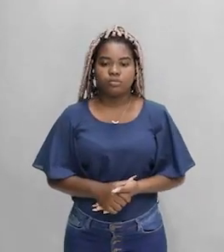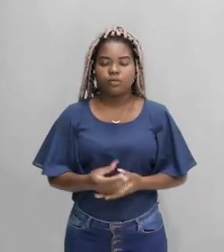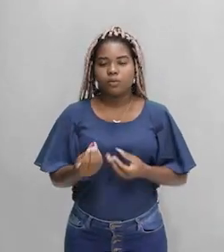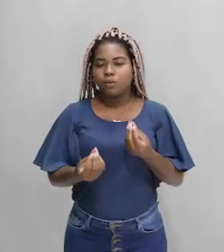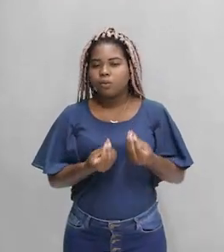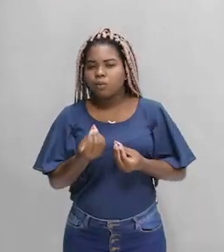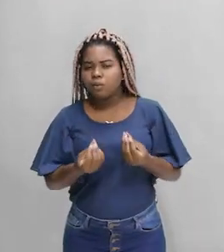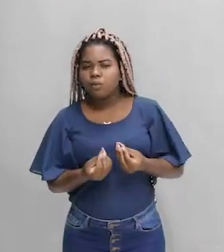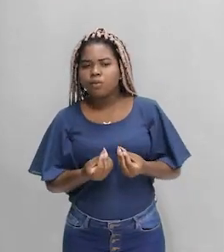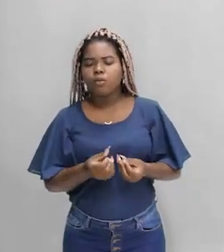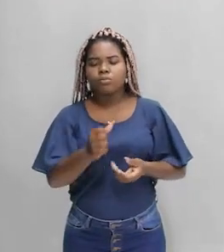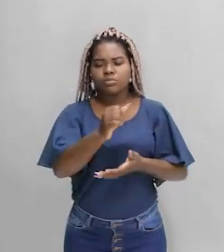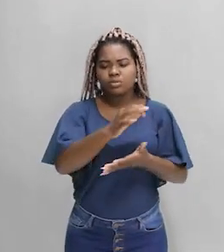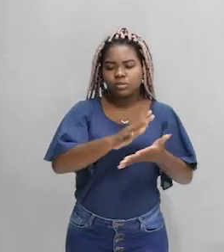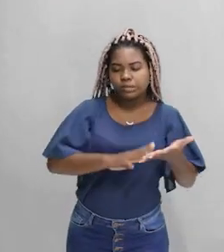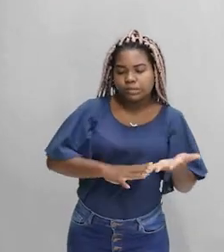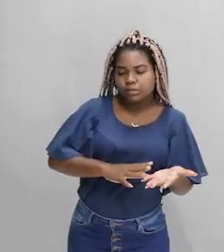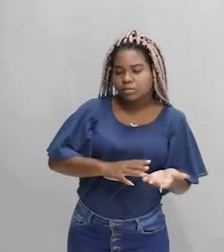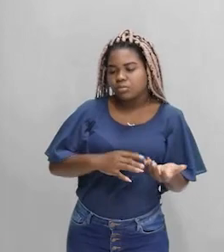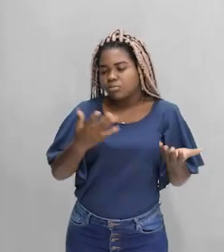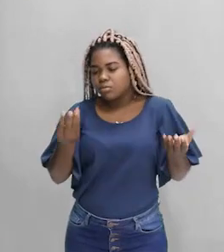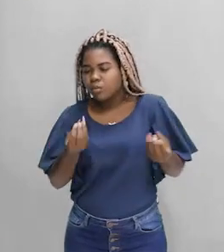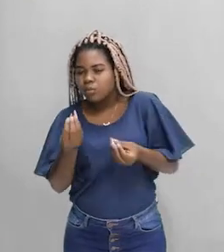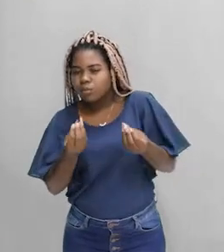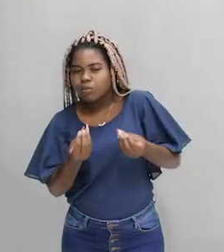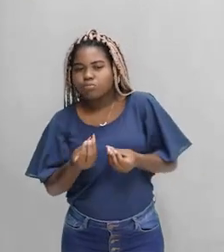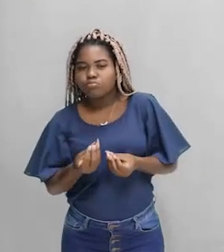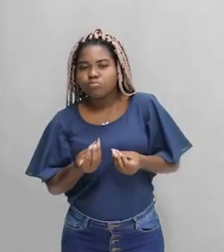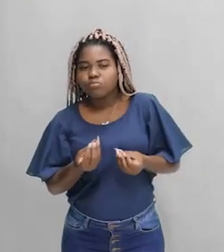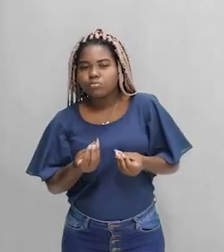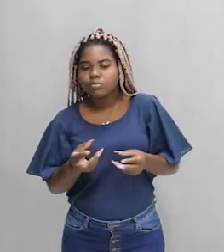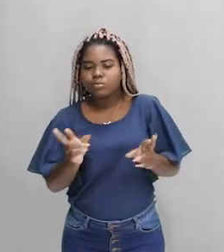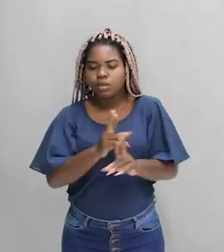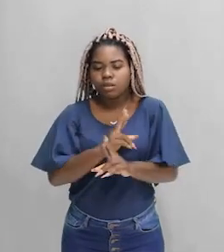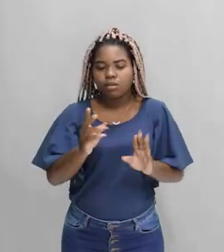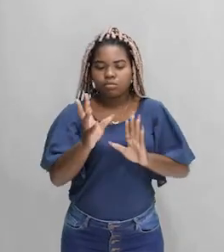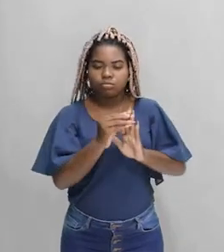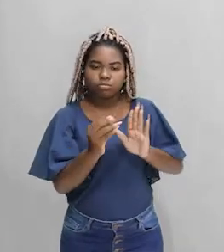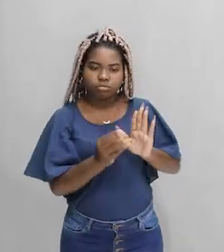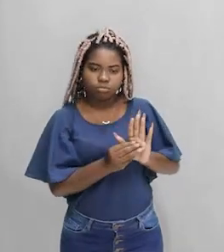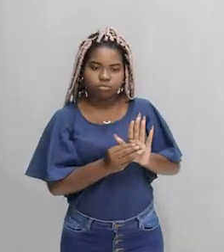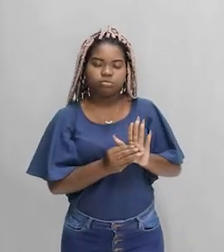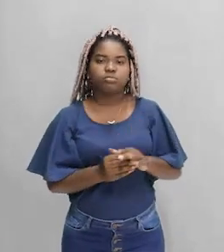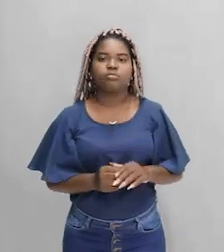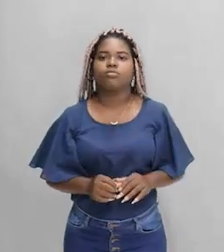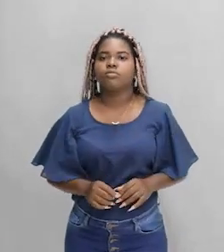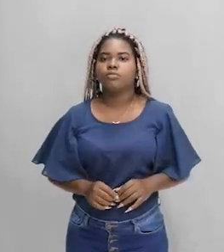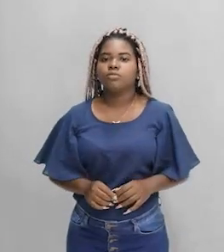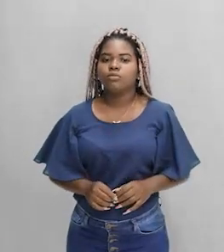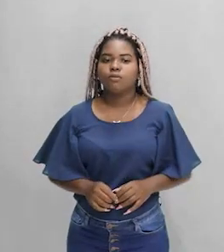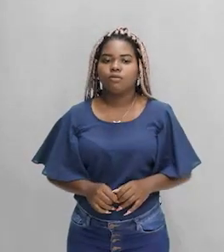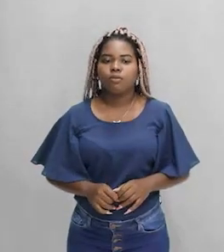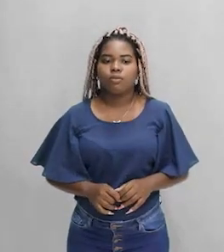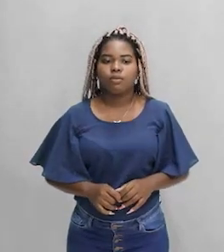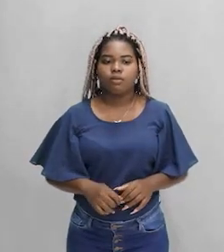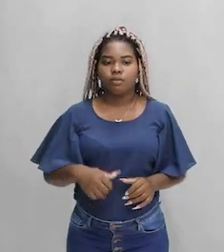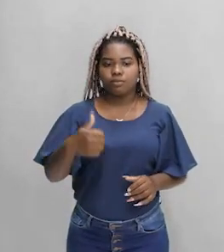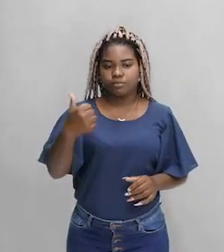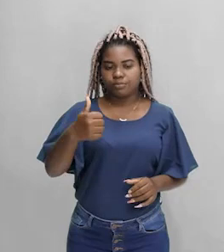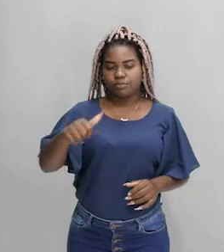exercícios podem aparecer aí, envolvendo a definição de função exponencial? Vamos passar para o primeiro